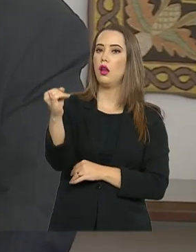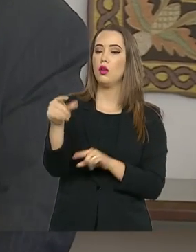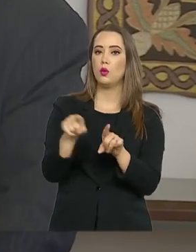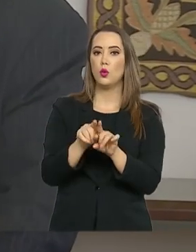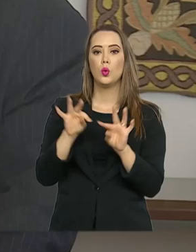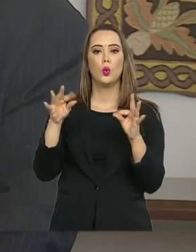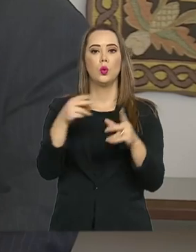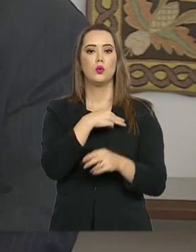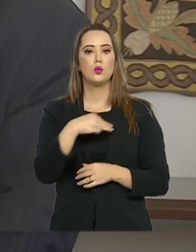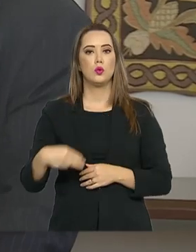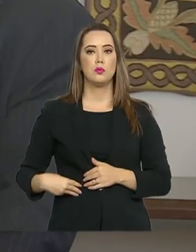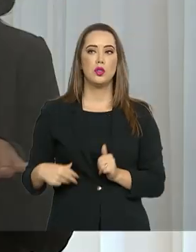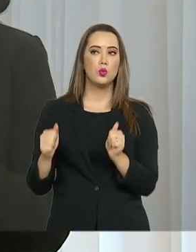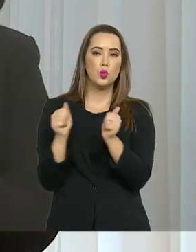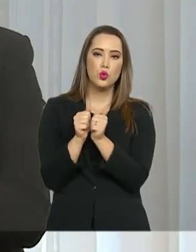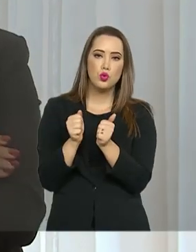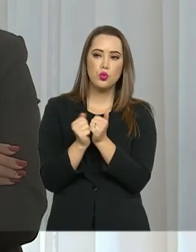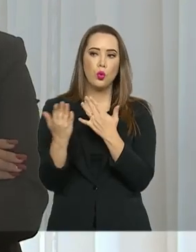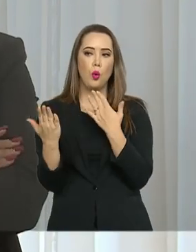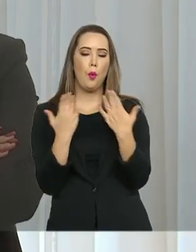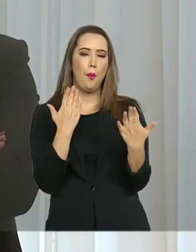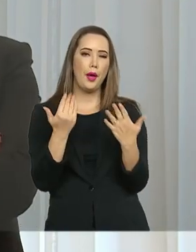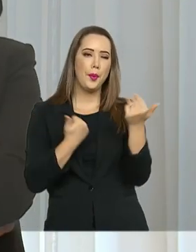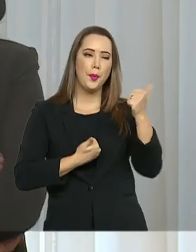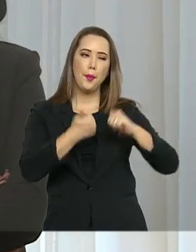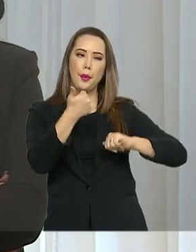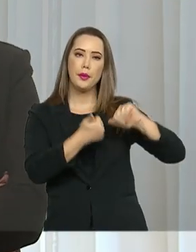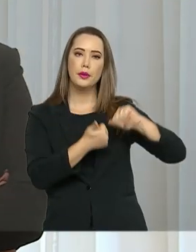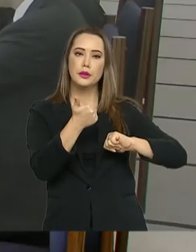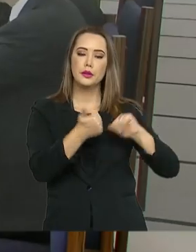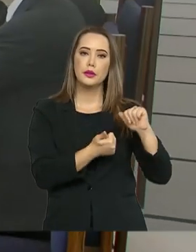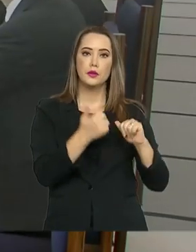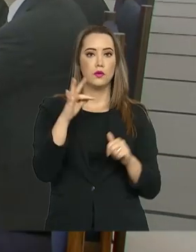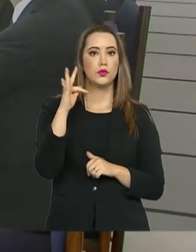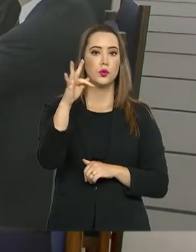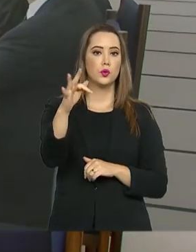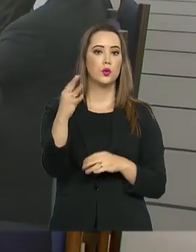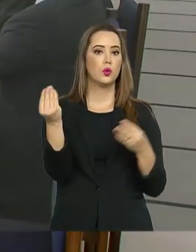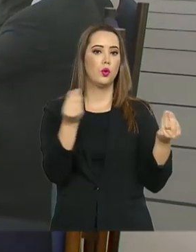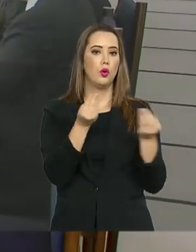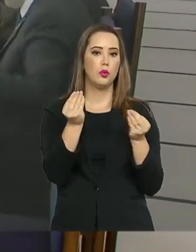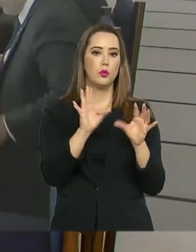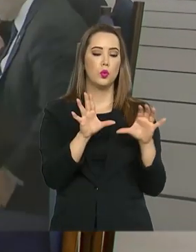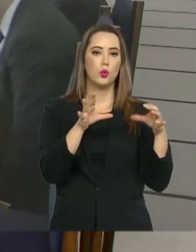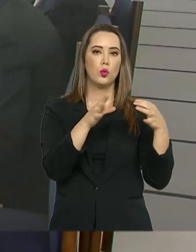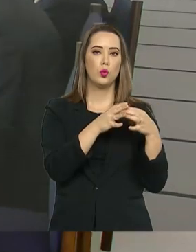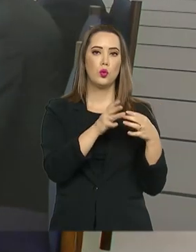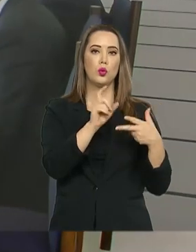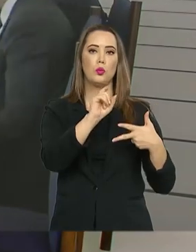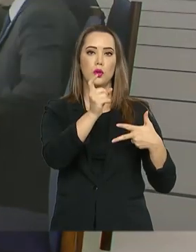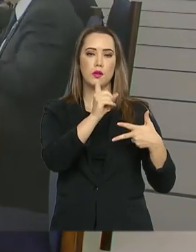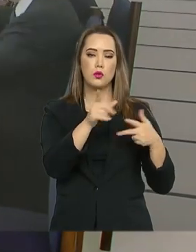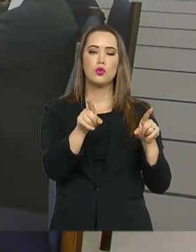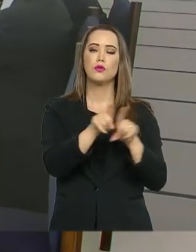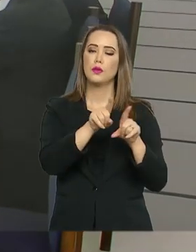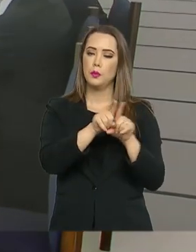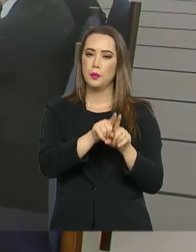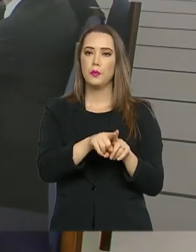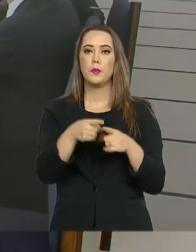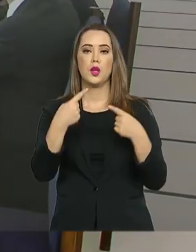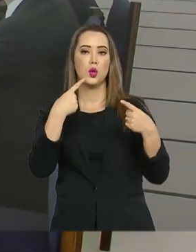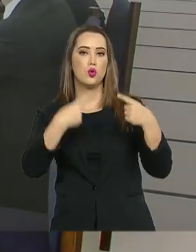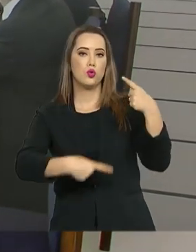balanço de cada pasta e avaliam os próximos passos o alto escalão do executivo também discutir as prioridades